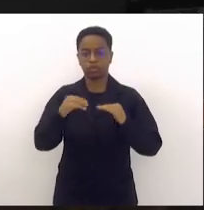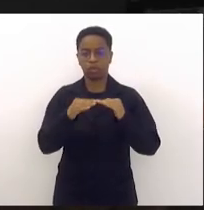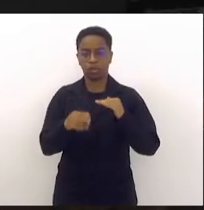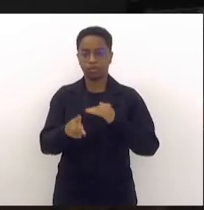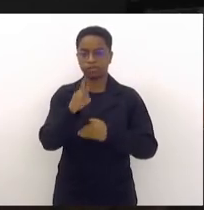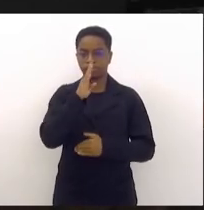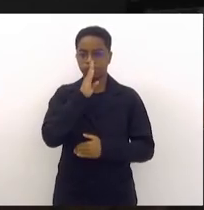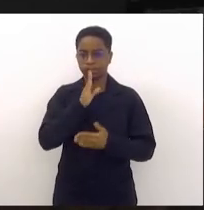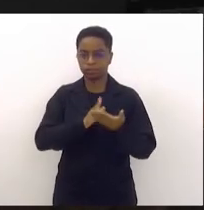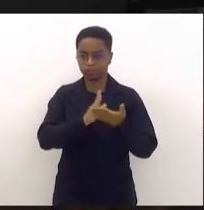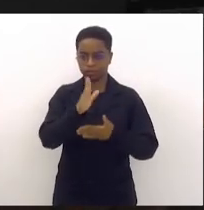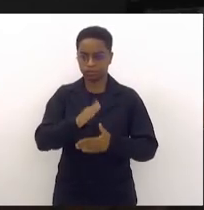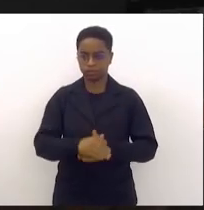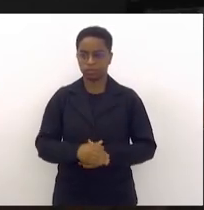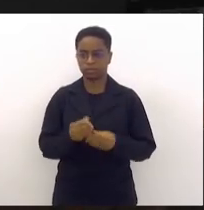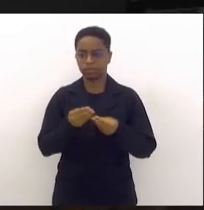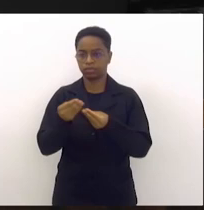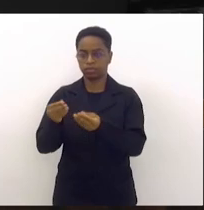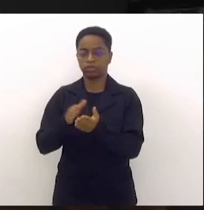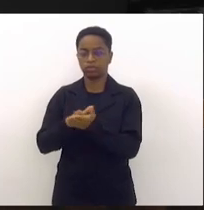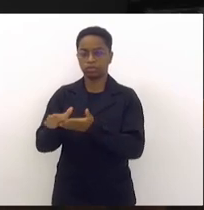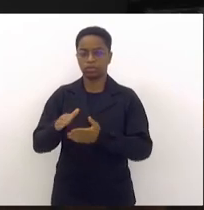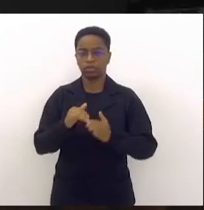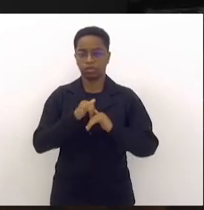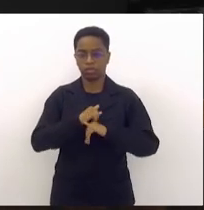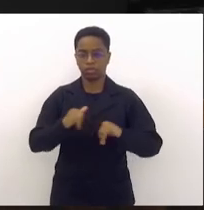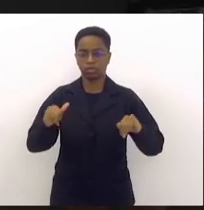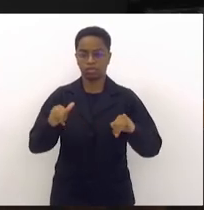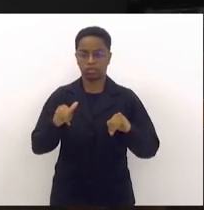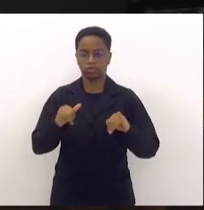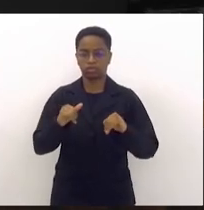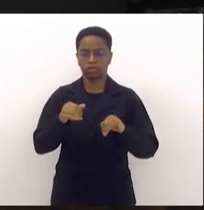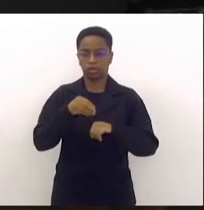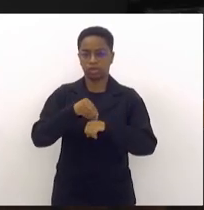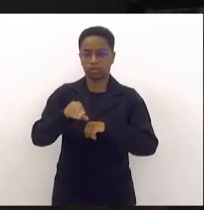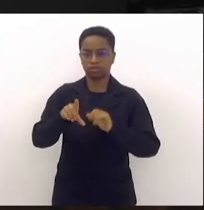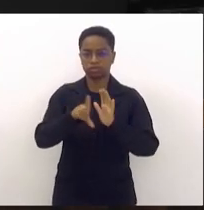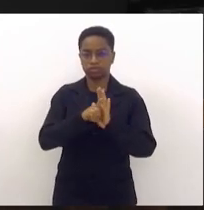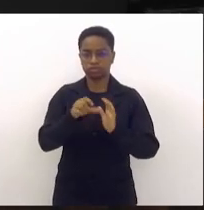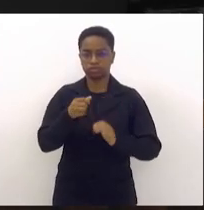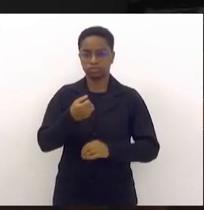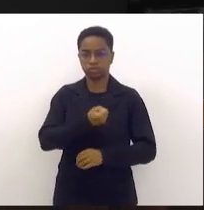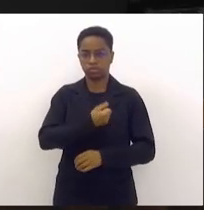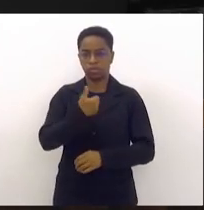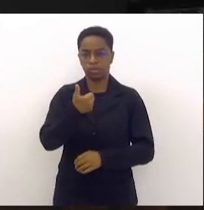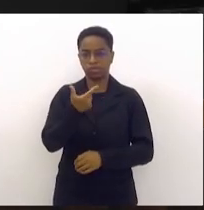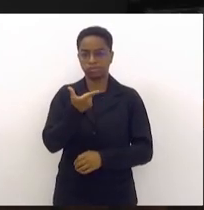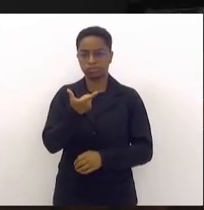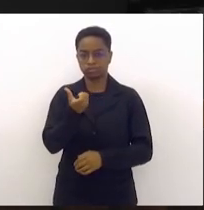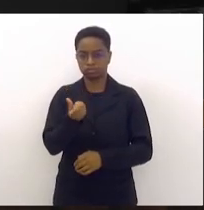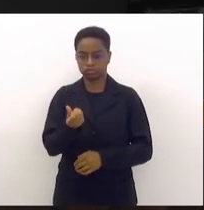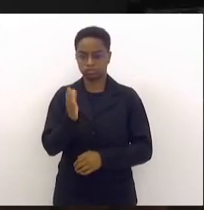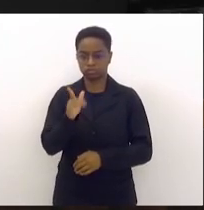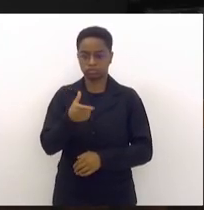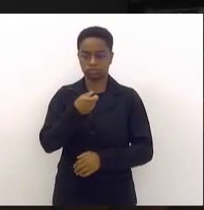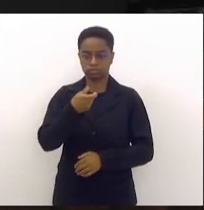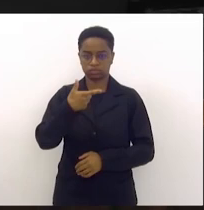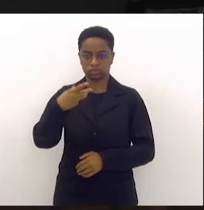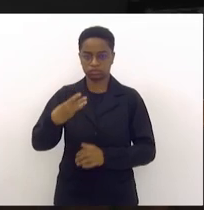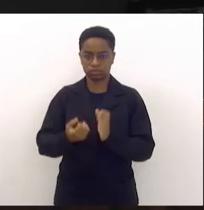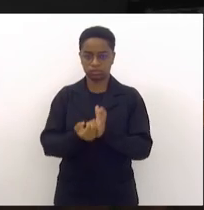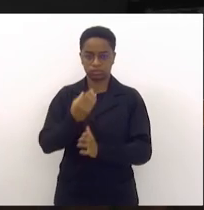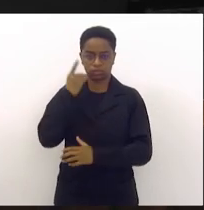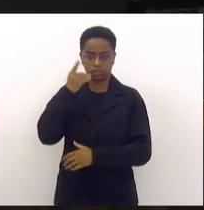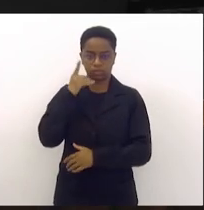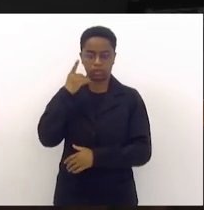aprovam, permaneçam como estão, aprovado, vai à promulgação. Anuncio. Indicação legislativa número 126, de 23, de autoria da